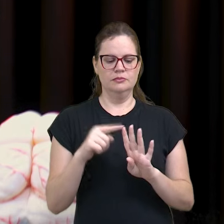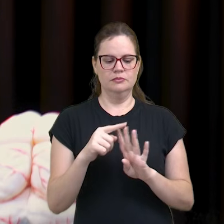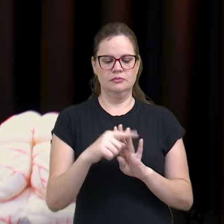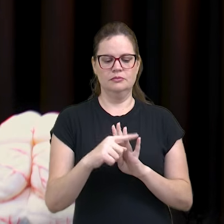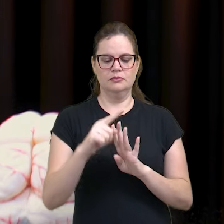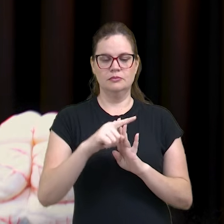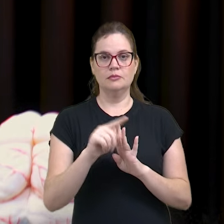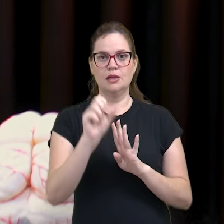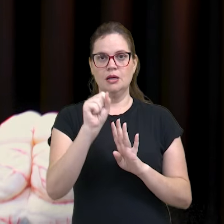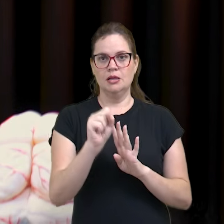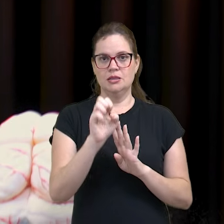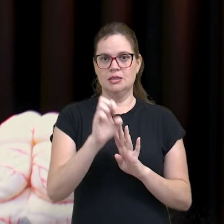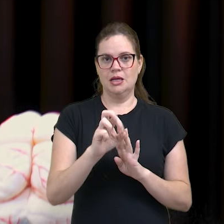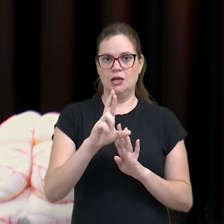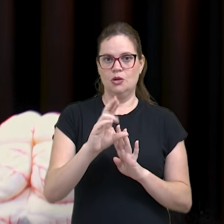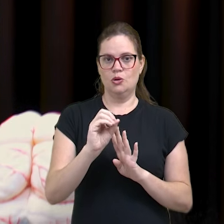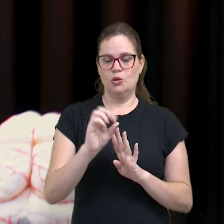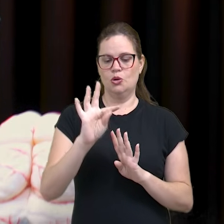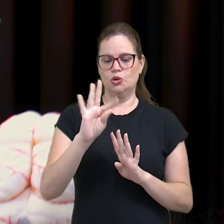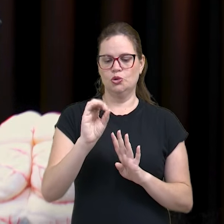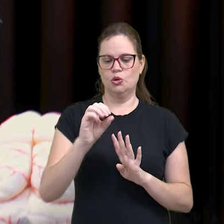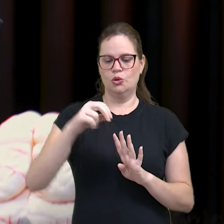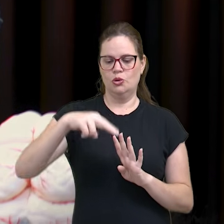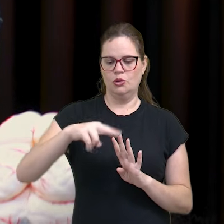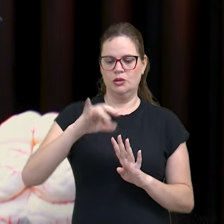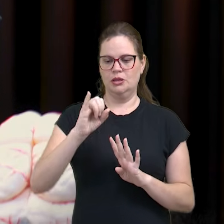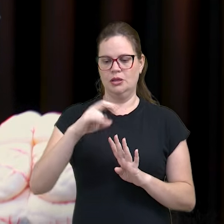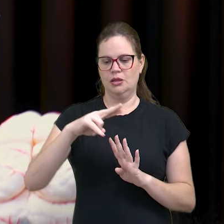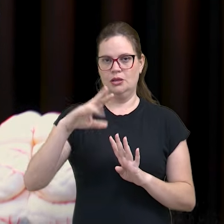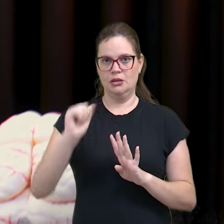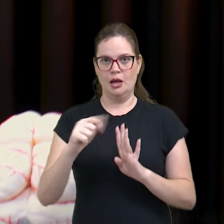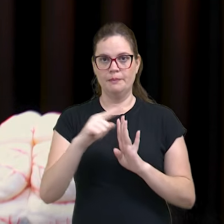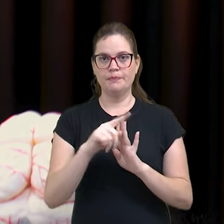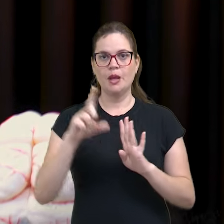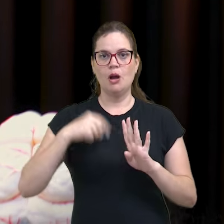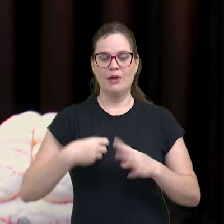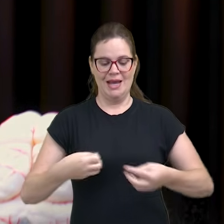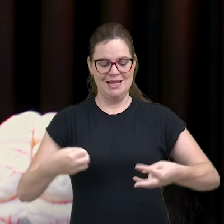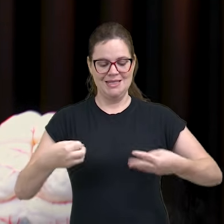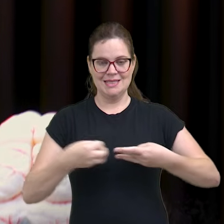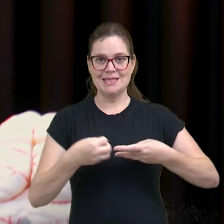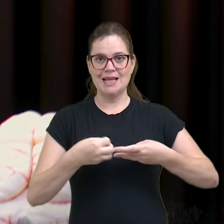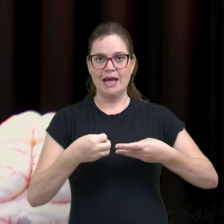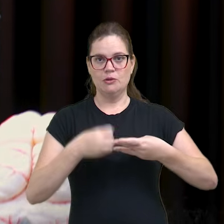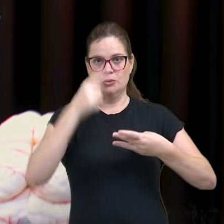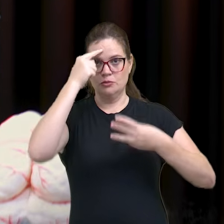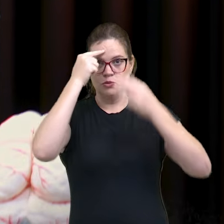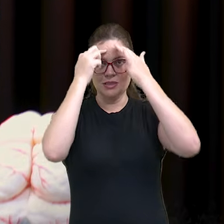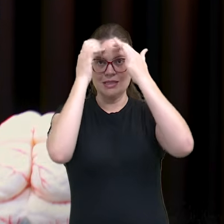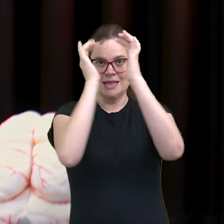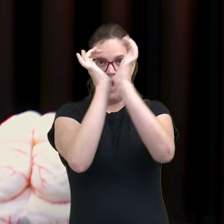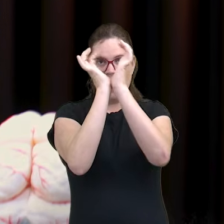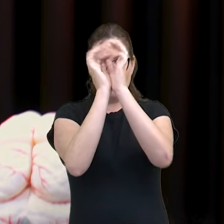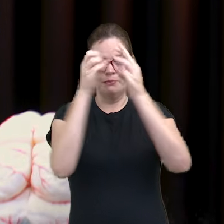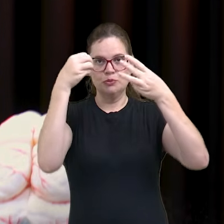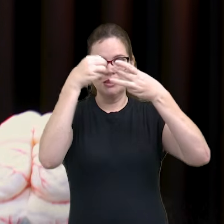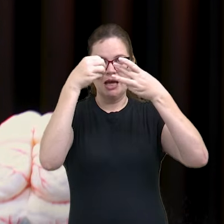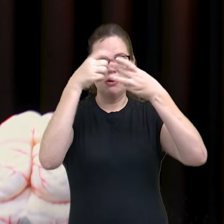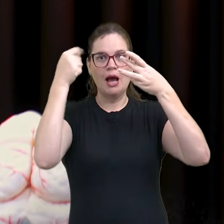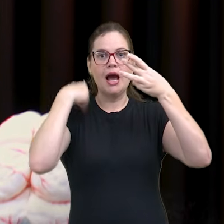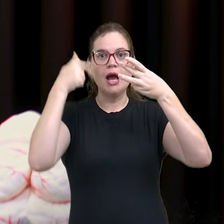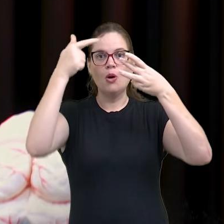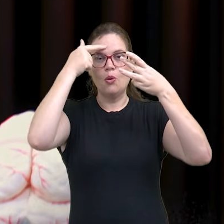eu gostaria de citar, que é a serotonina, né? A principal função dela é carregar mensagens entre as células do cérebro.